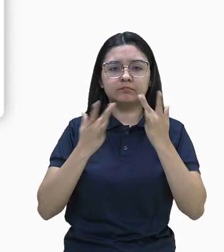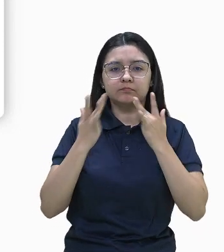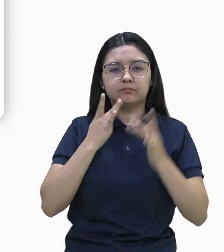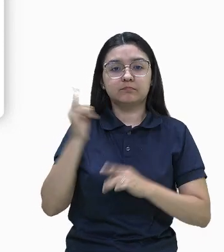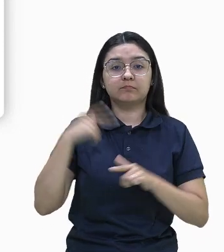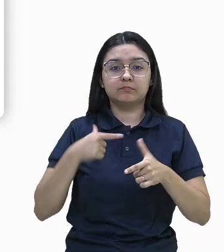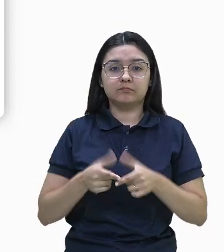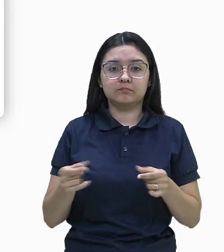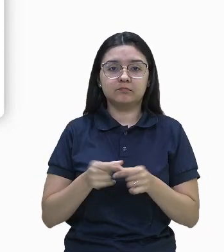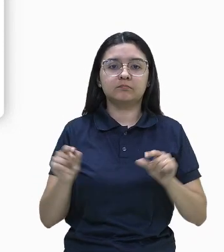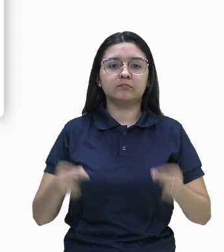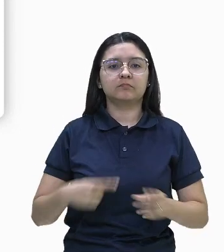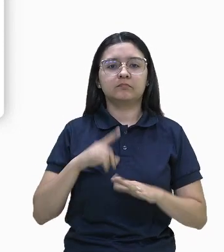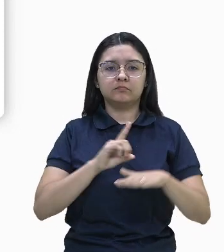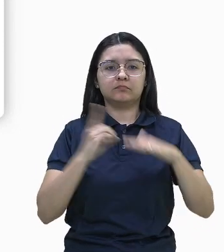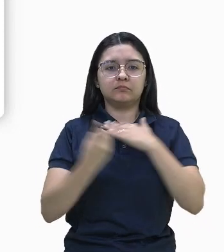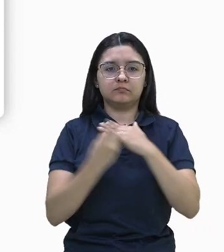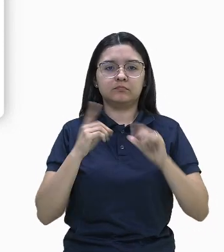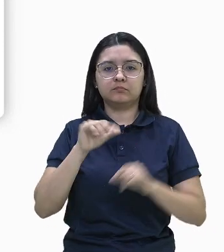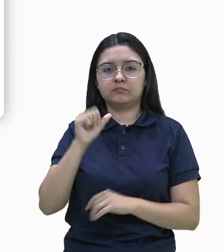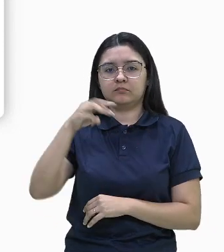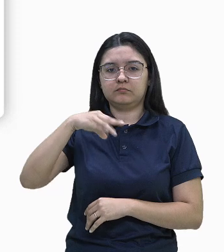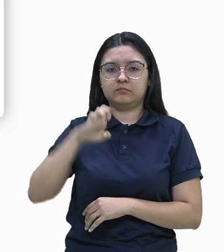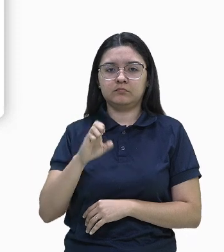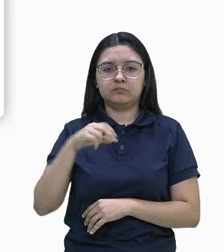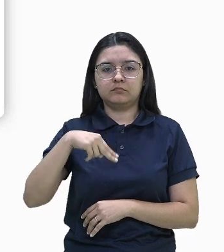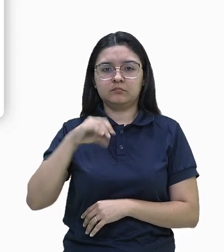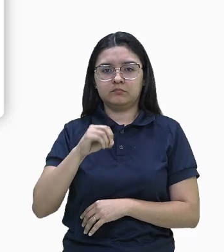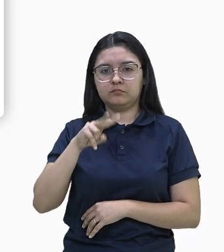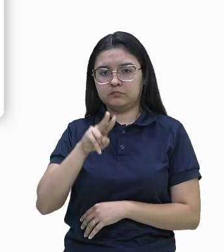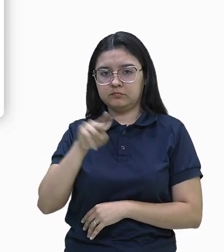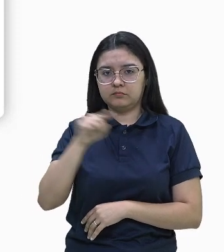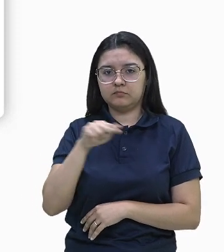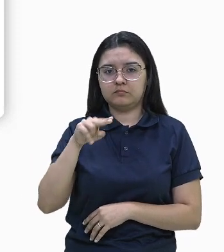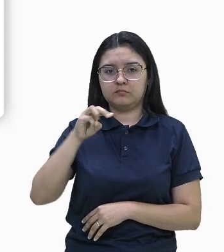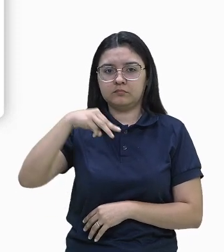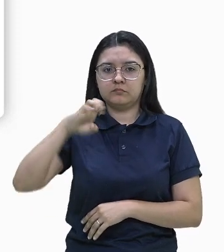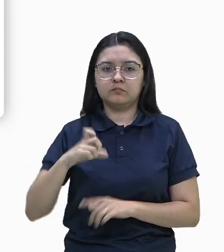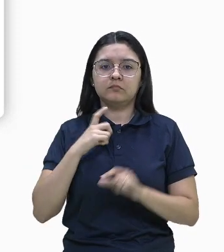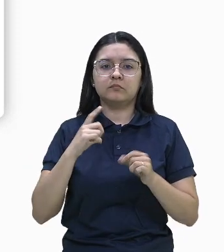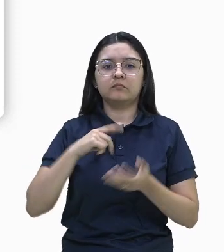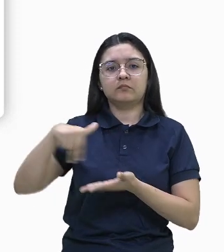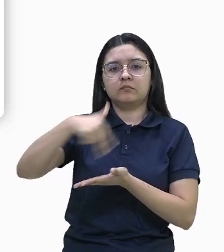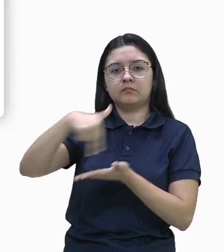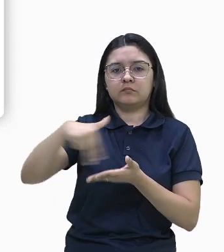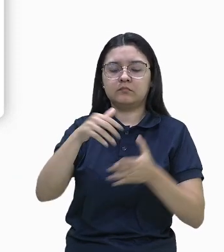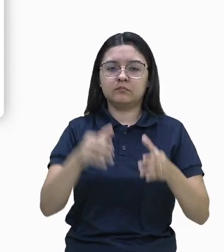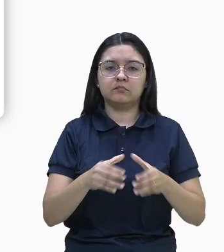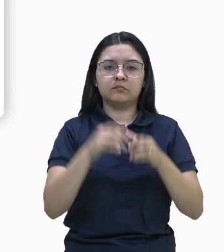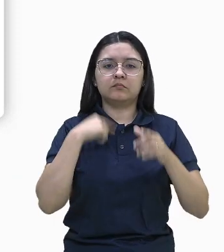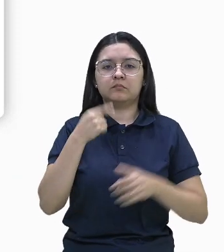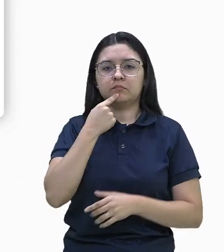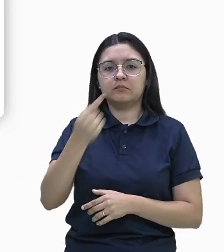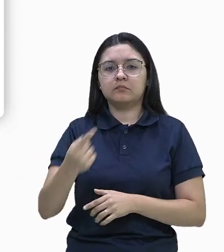Uzumi resolveu dançar em cima de um barril, em frente à caverna onde encontrava-se